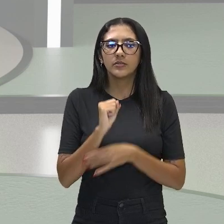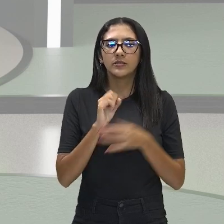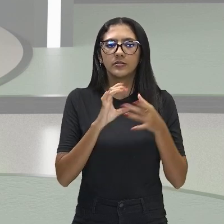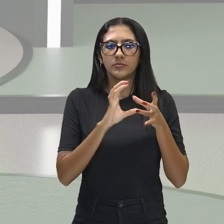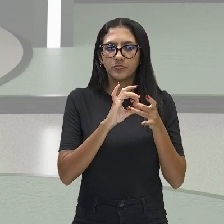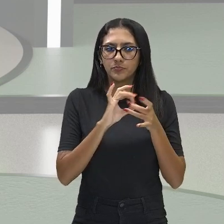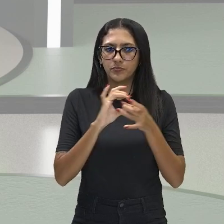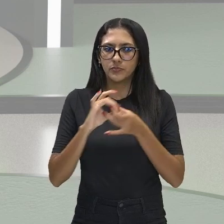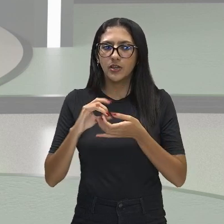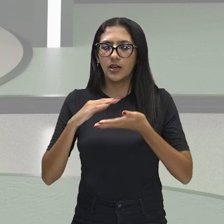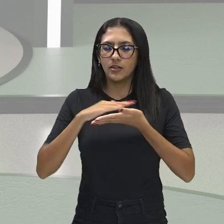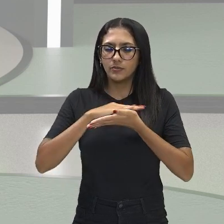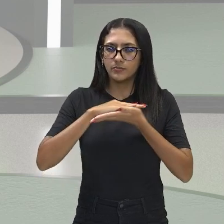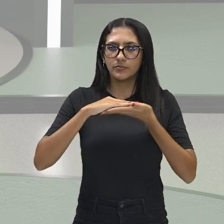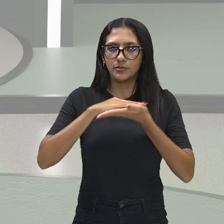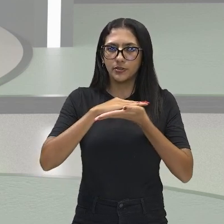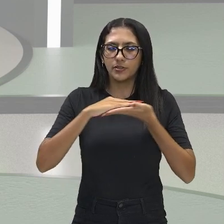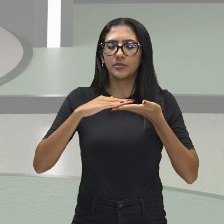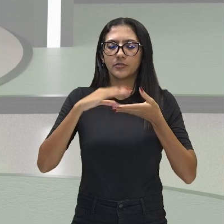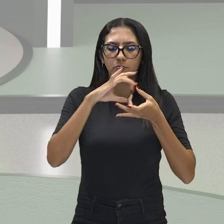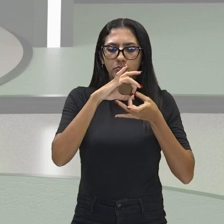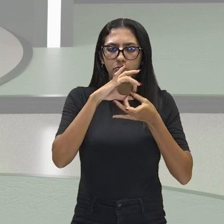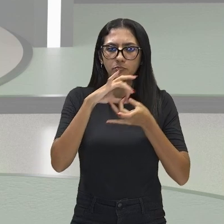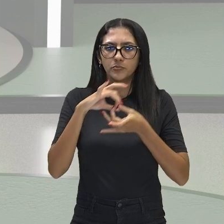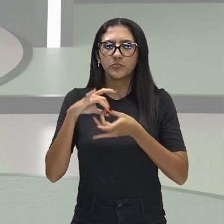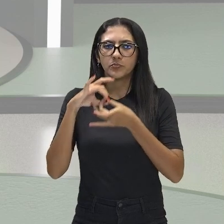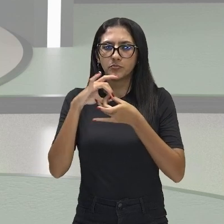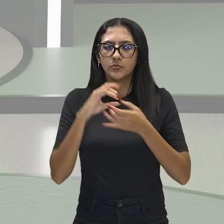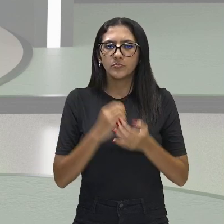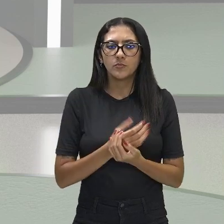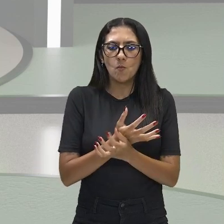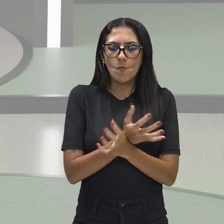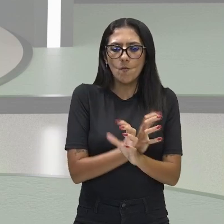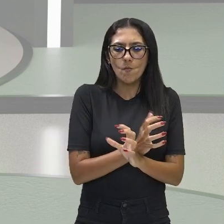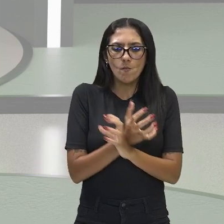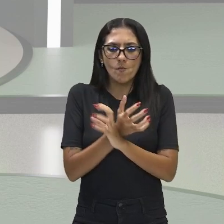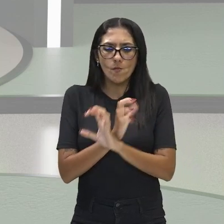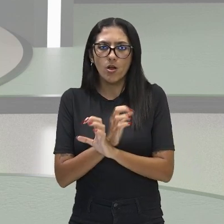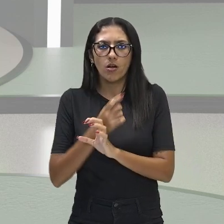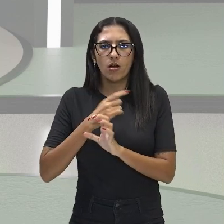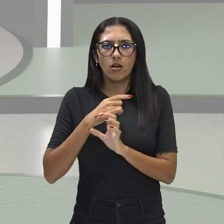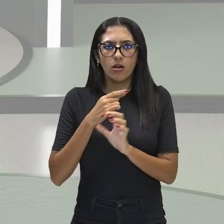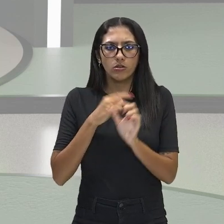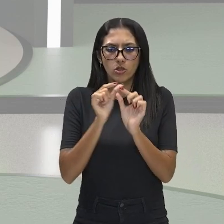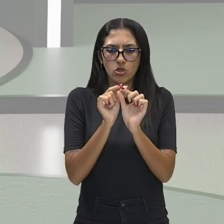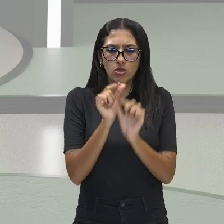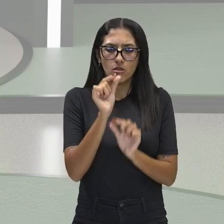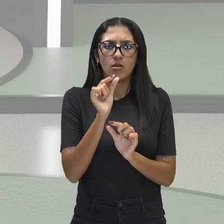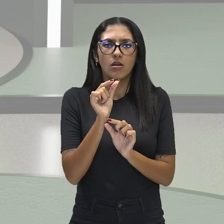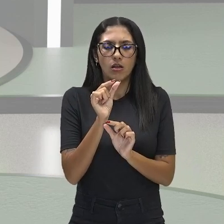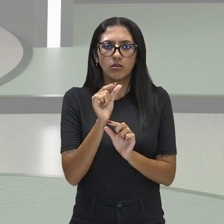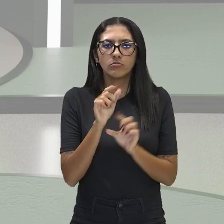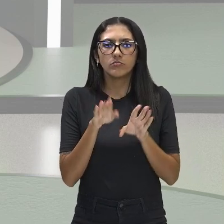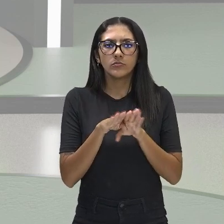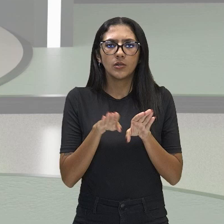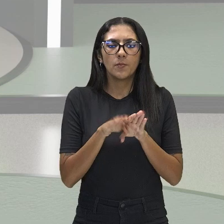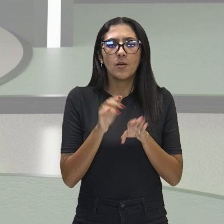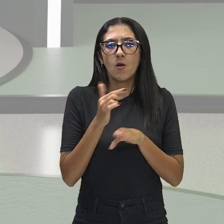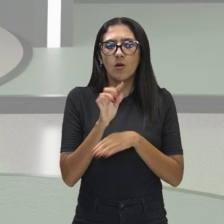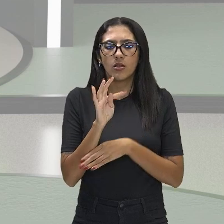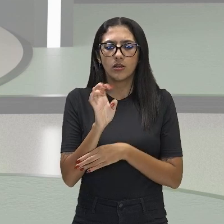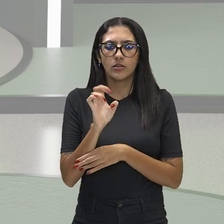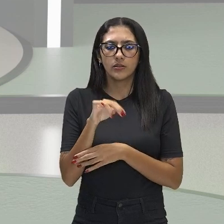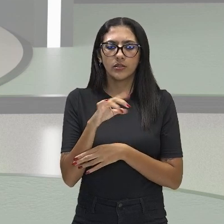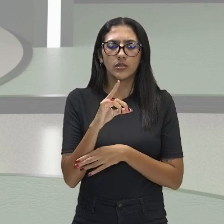ligação de tecido conjuntivo de osso para osso, certo? De tendões, quando há